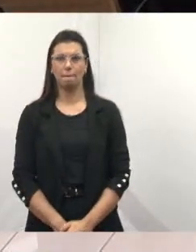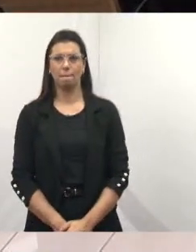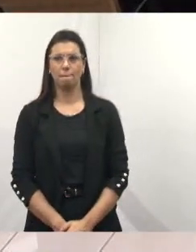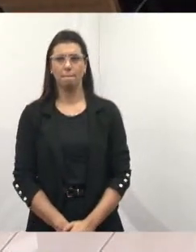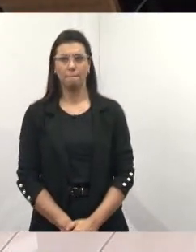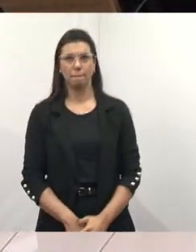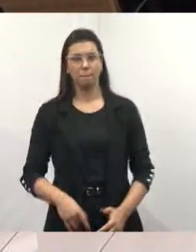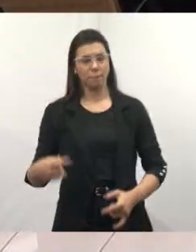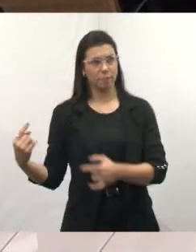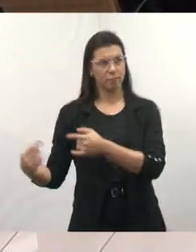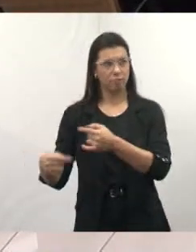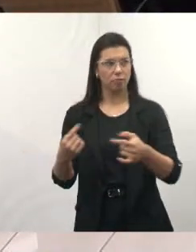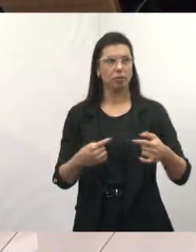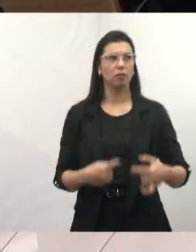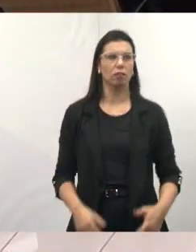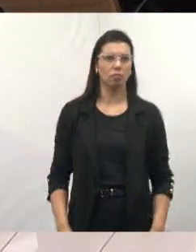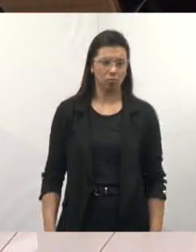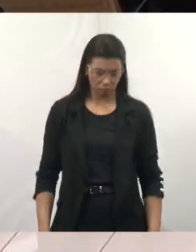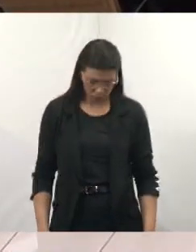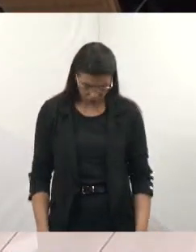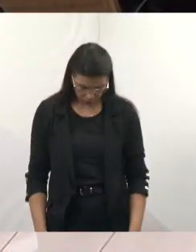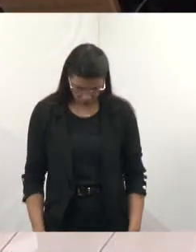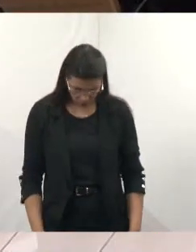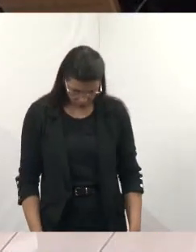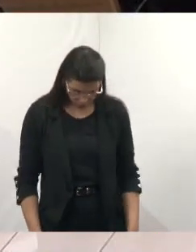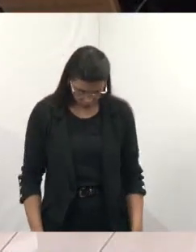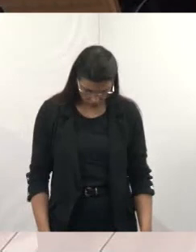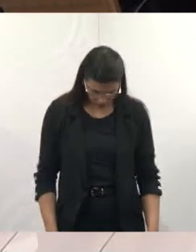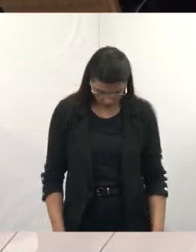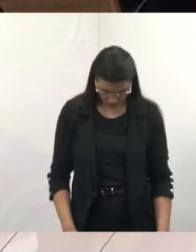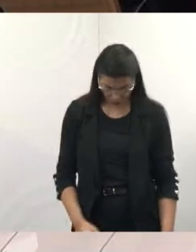O processo continua em discussão.